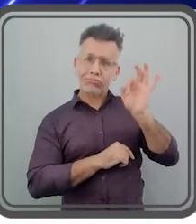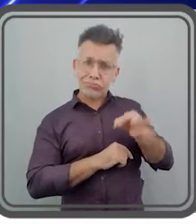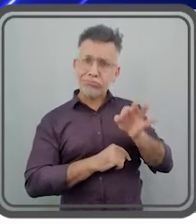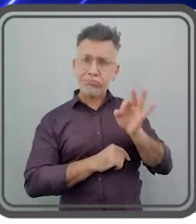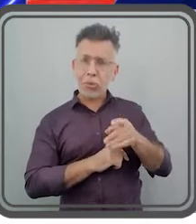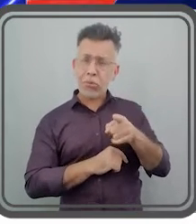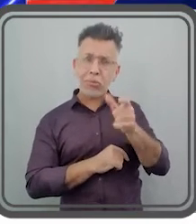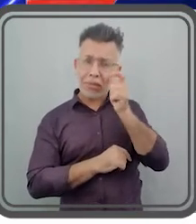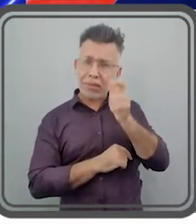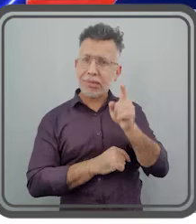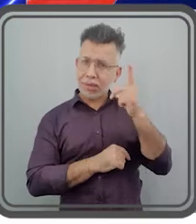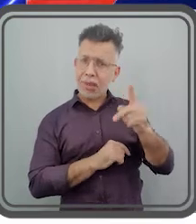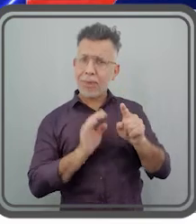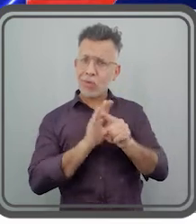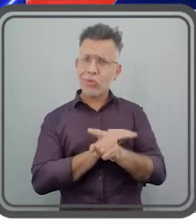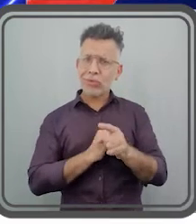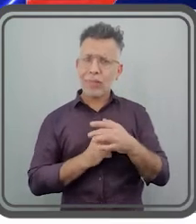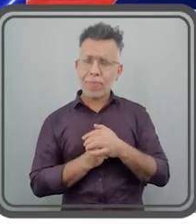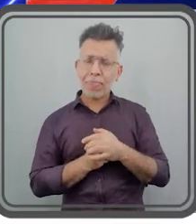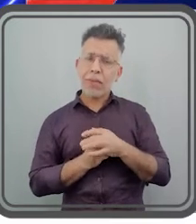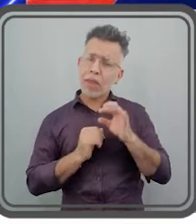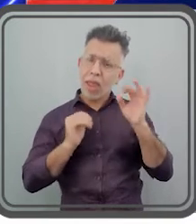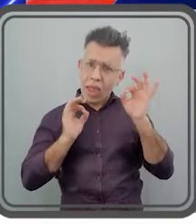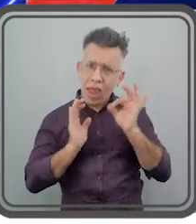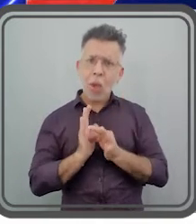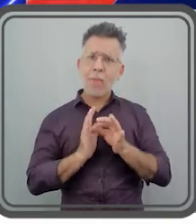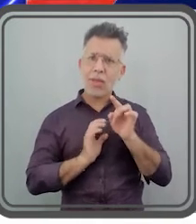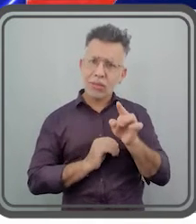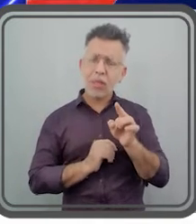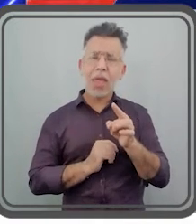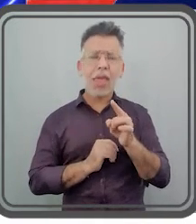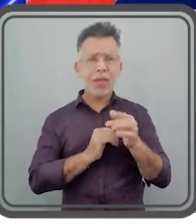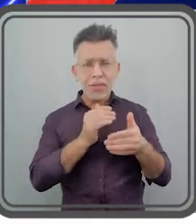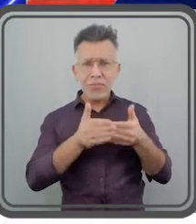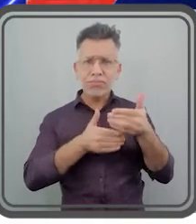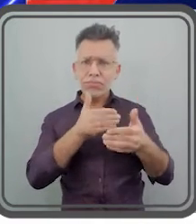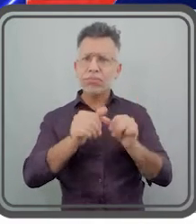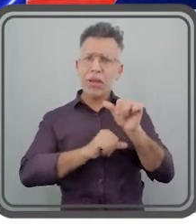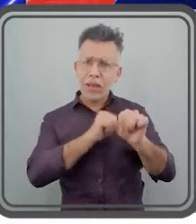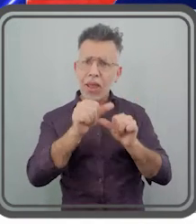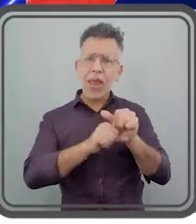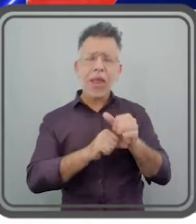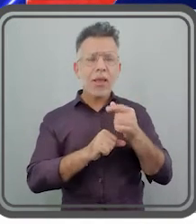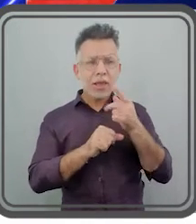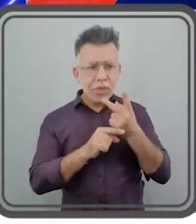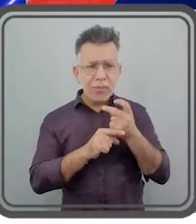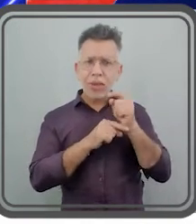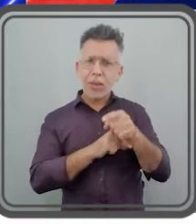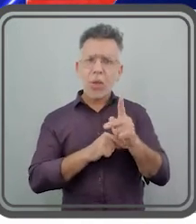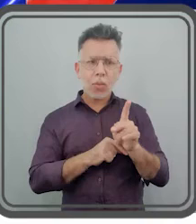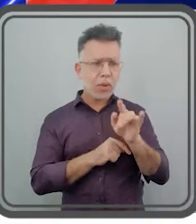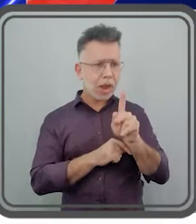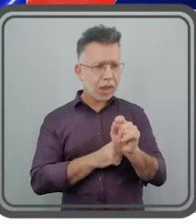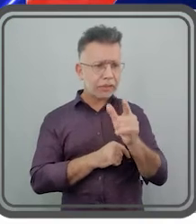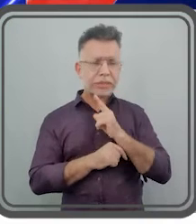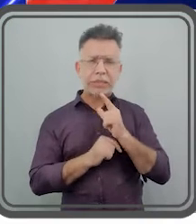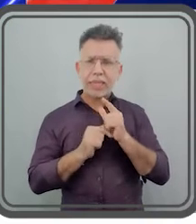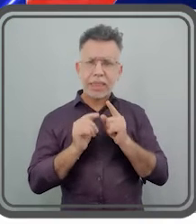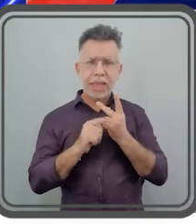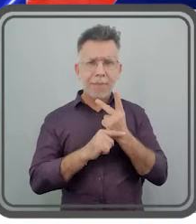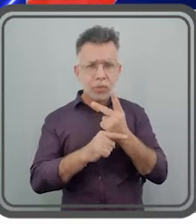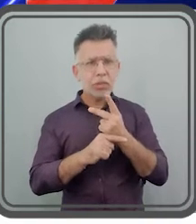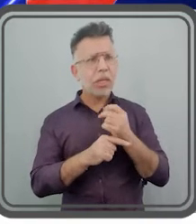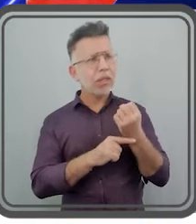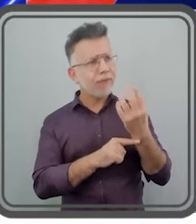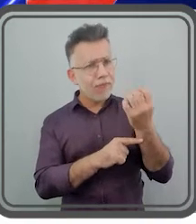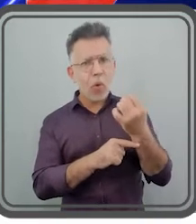certeza tá muito interessante a pergunta porque realmente estão é uma é uma tendência está botando no próprio caiaque né como eles têm vertical de